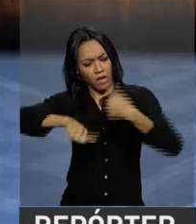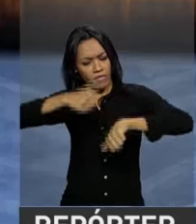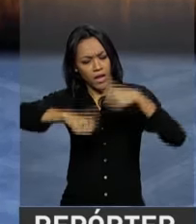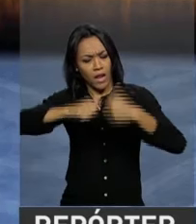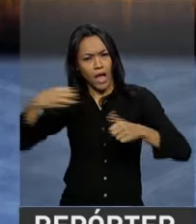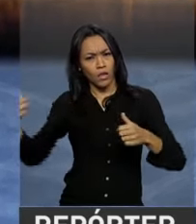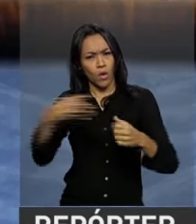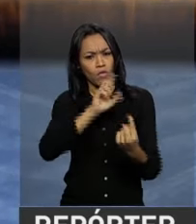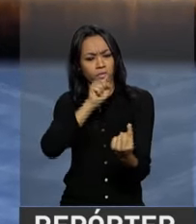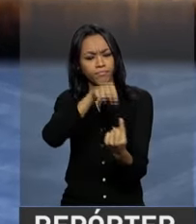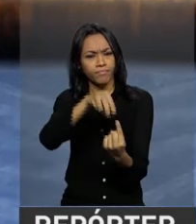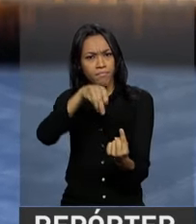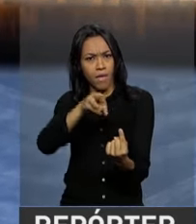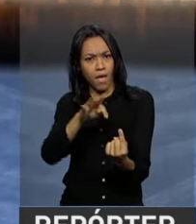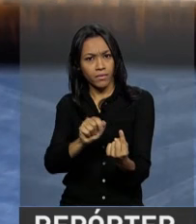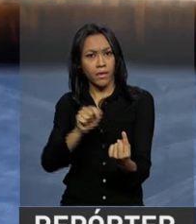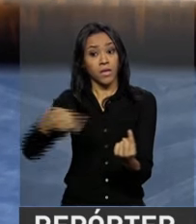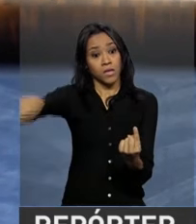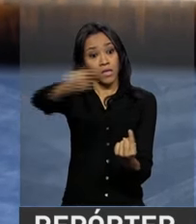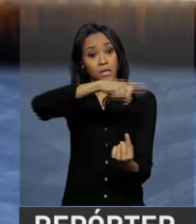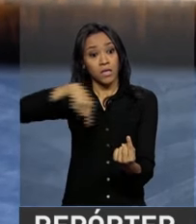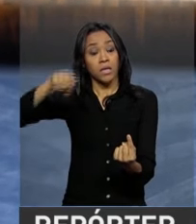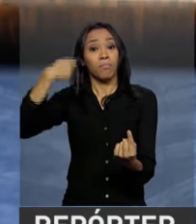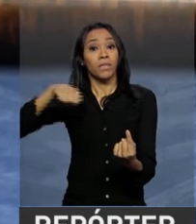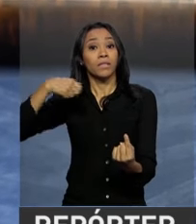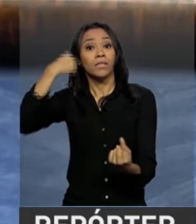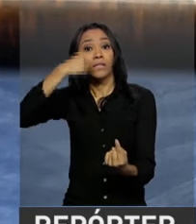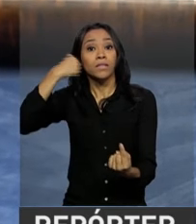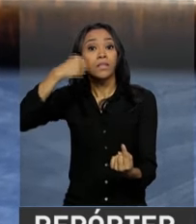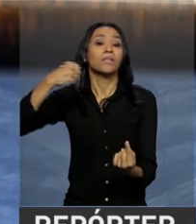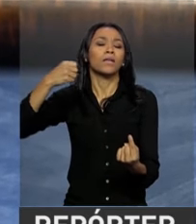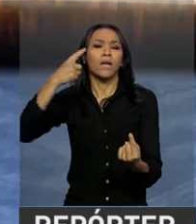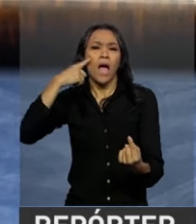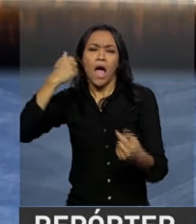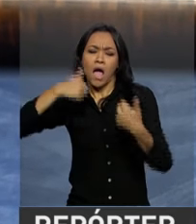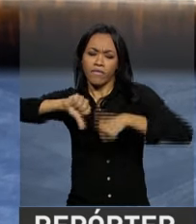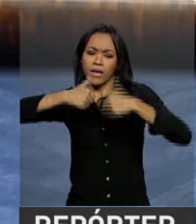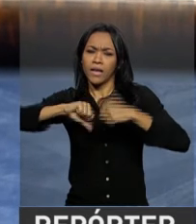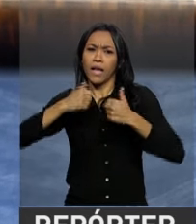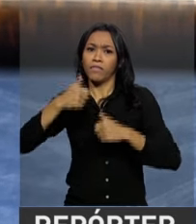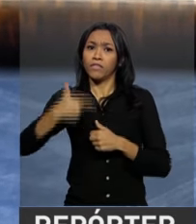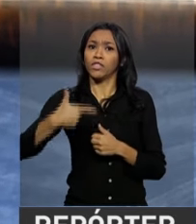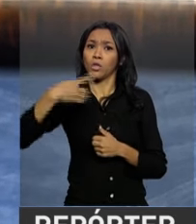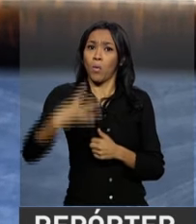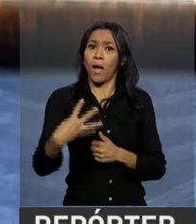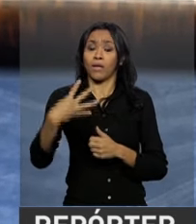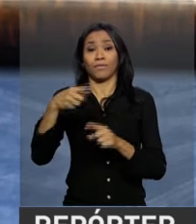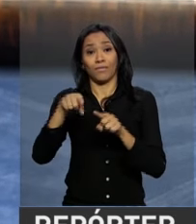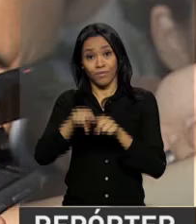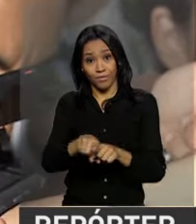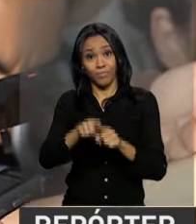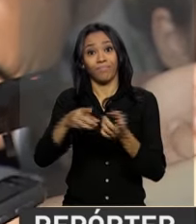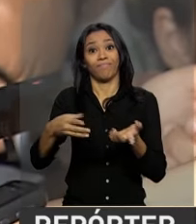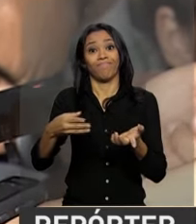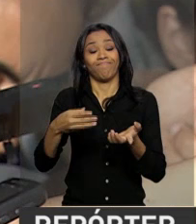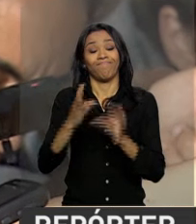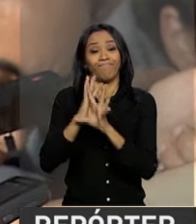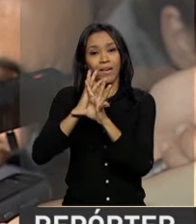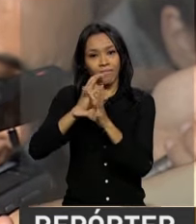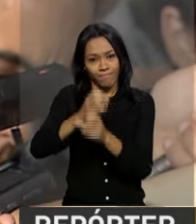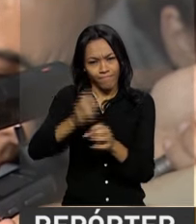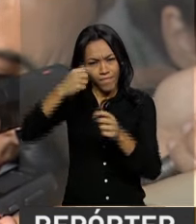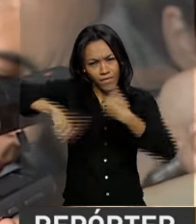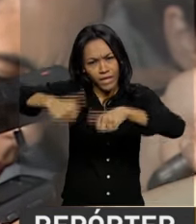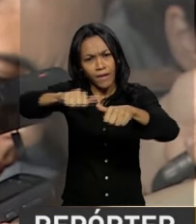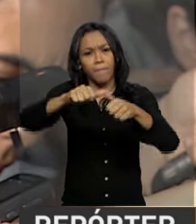meta, os parlamentares terão de avaliar 24 vetos presidenciais que trancam a pauta do Congresso. A pedido do